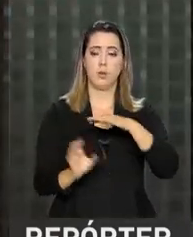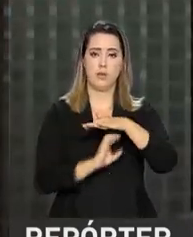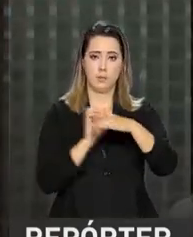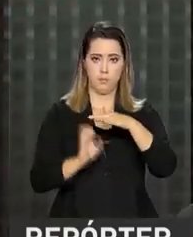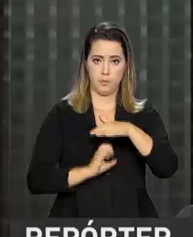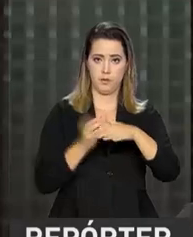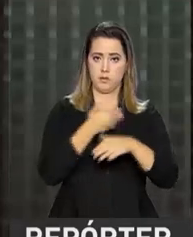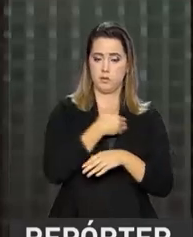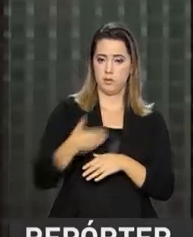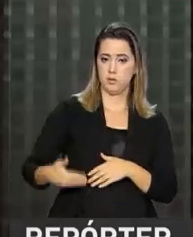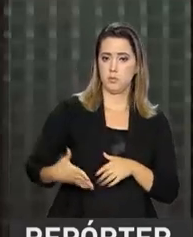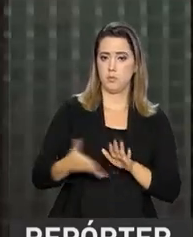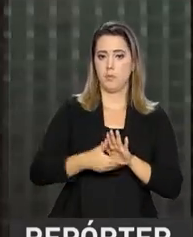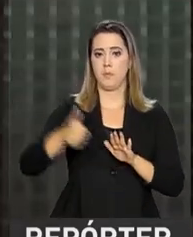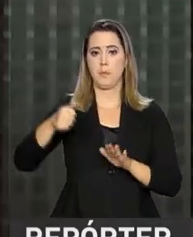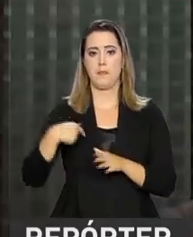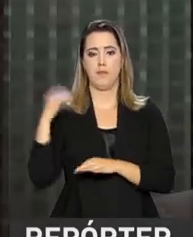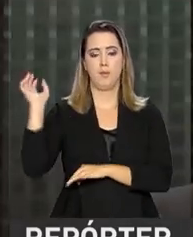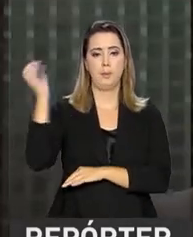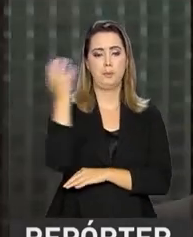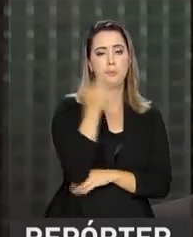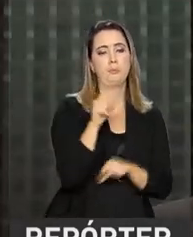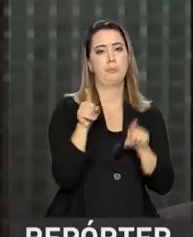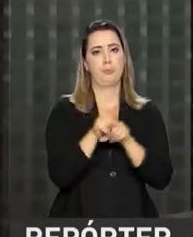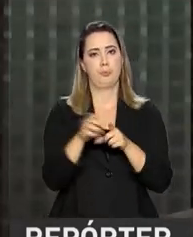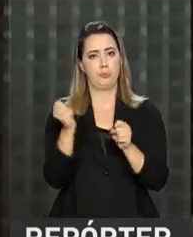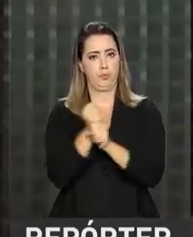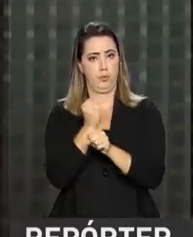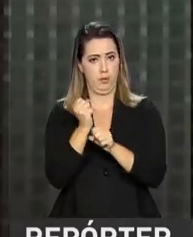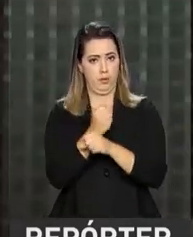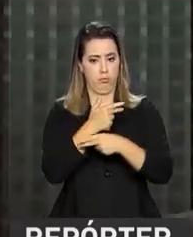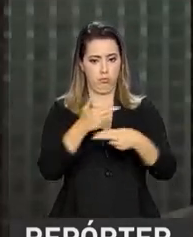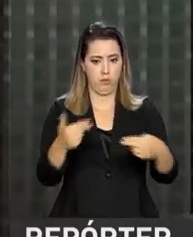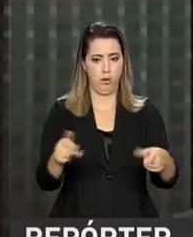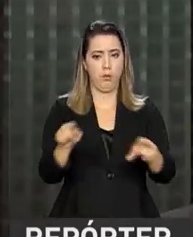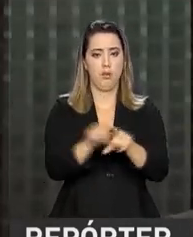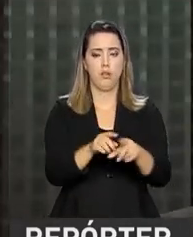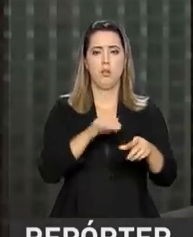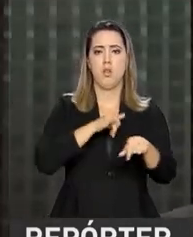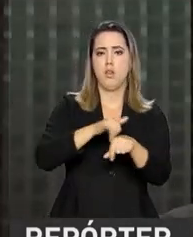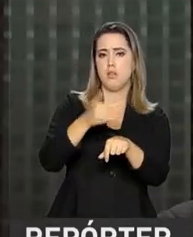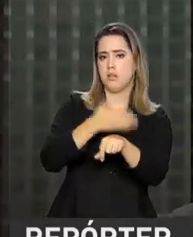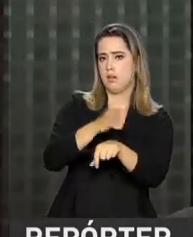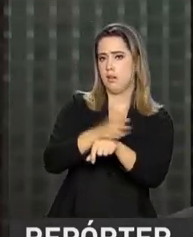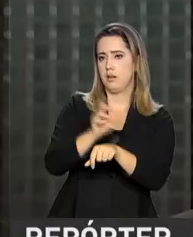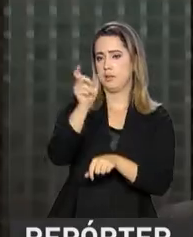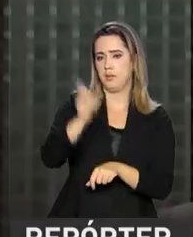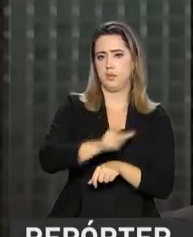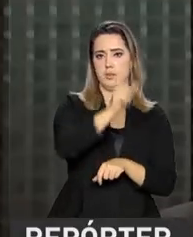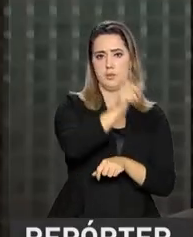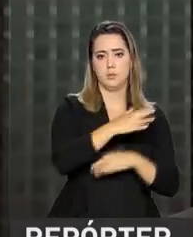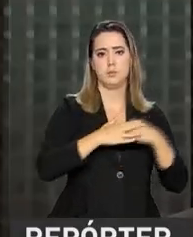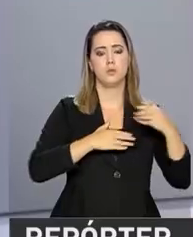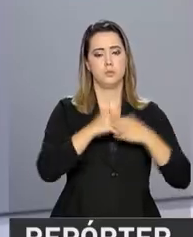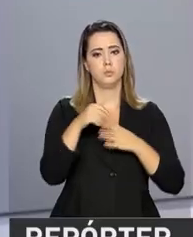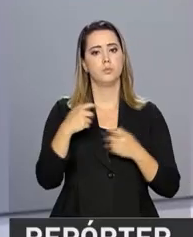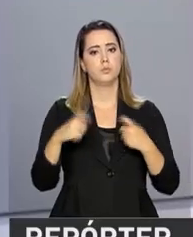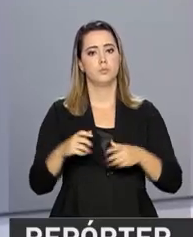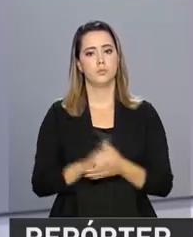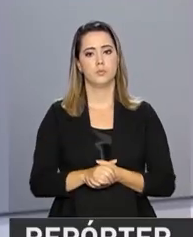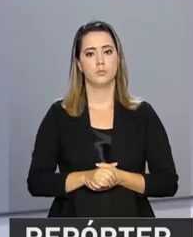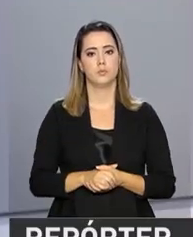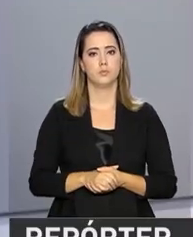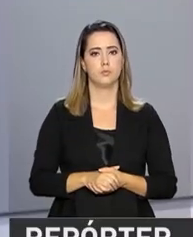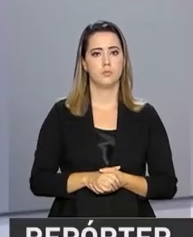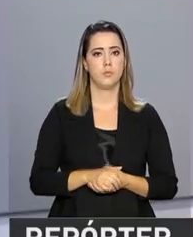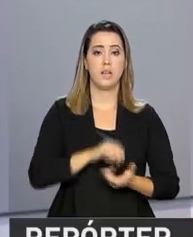no investimento tanto ambiental quanto de infraestrutura e capacitação desses profissionais locais.